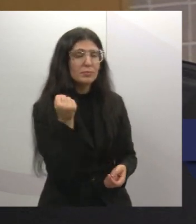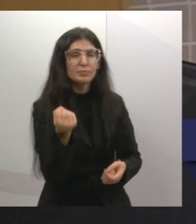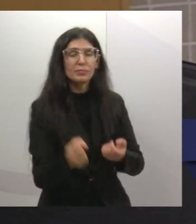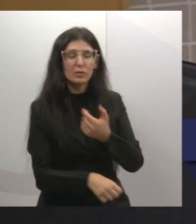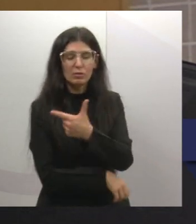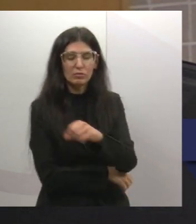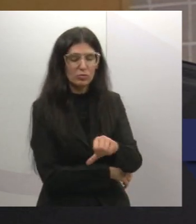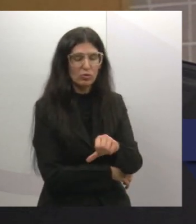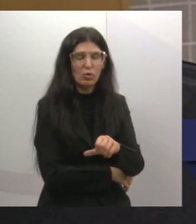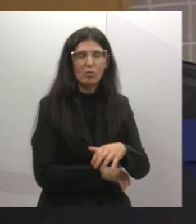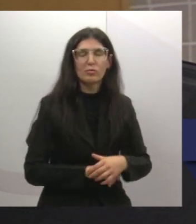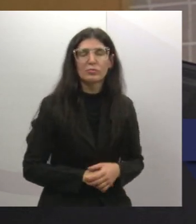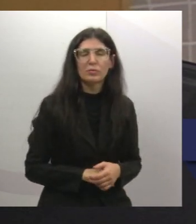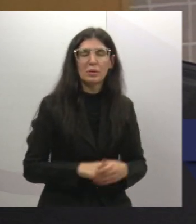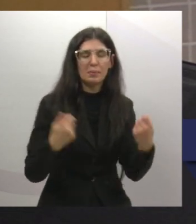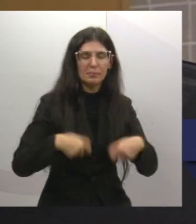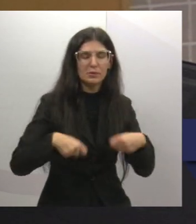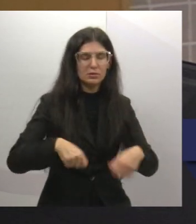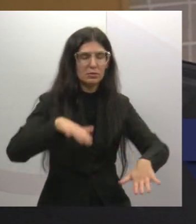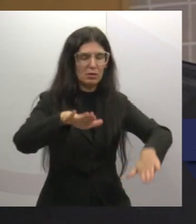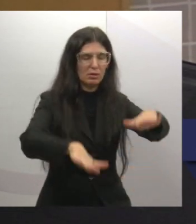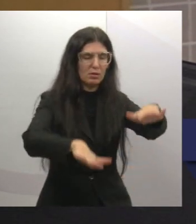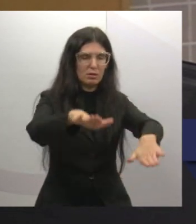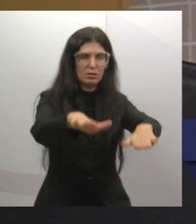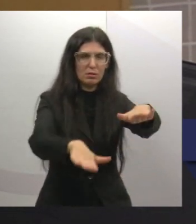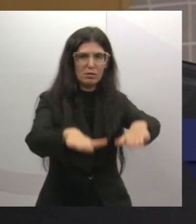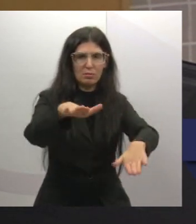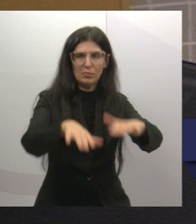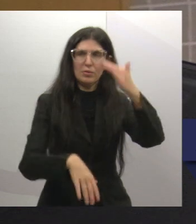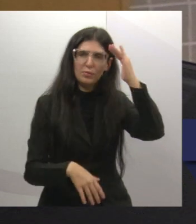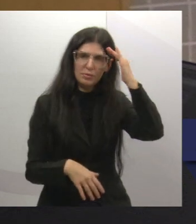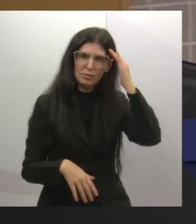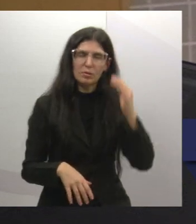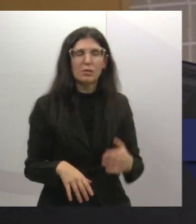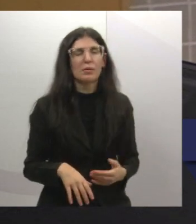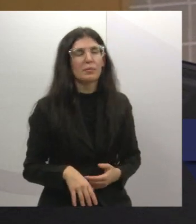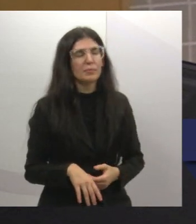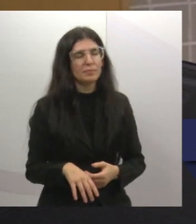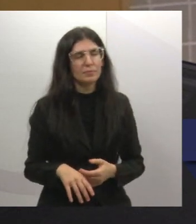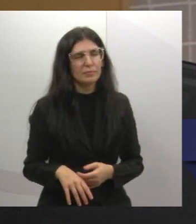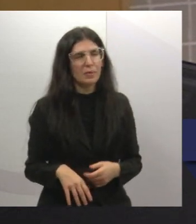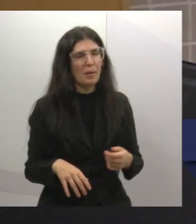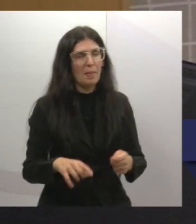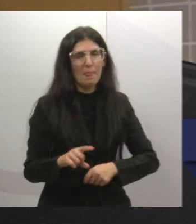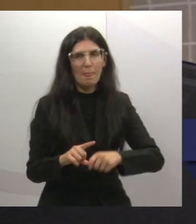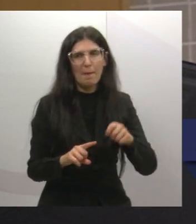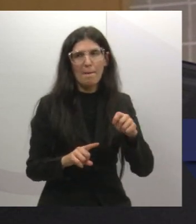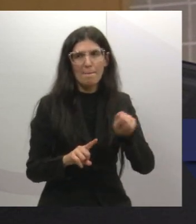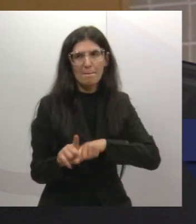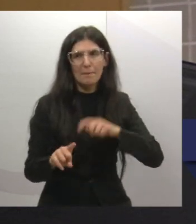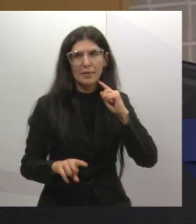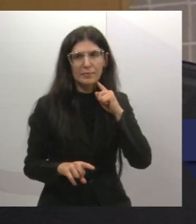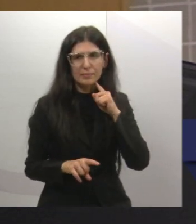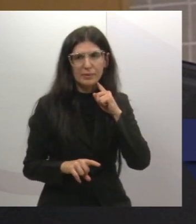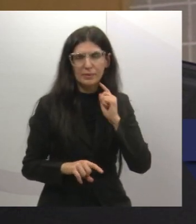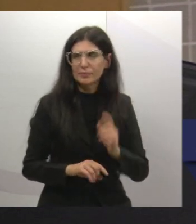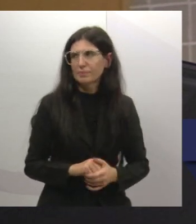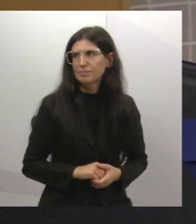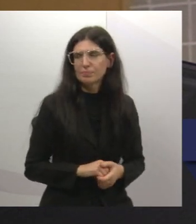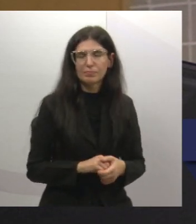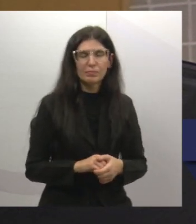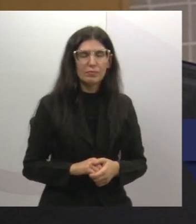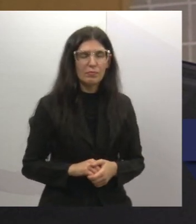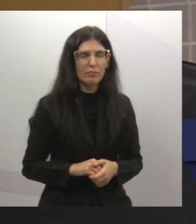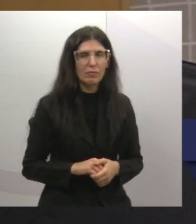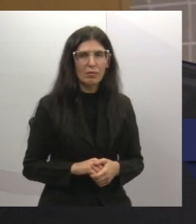os gastos, para poder entender, nesse outro momento agora de maio, qual o cenário e quais são os valores